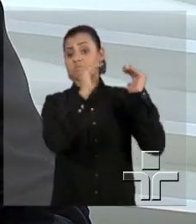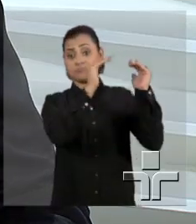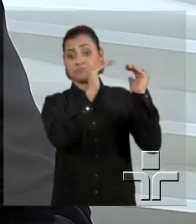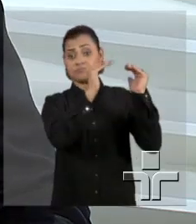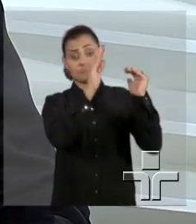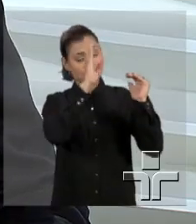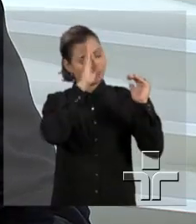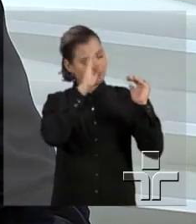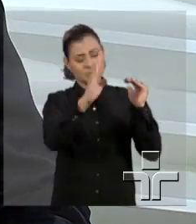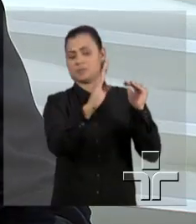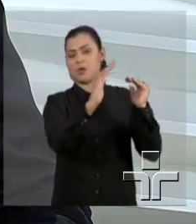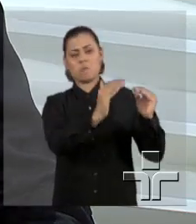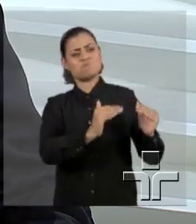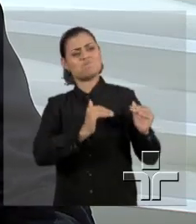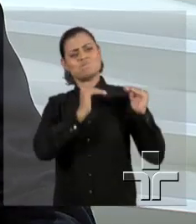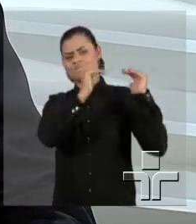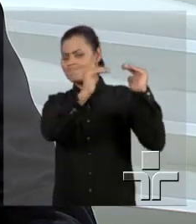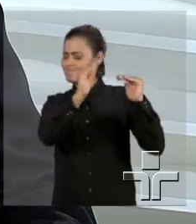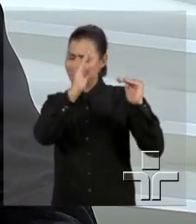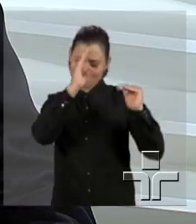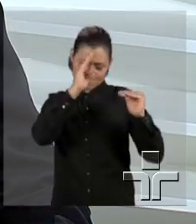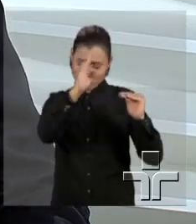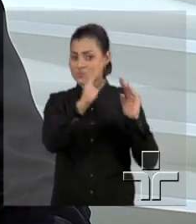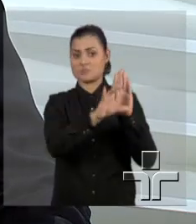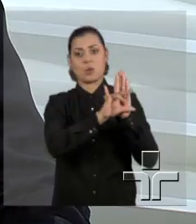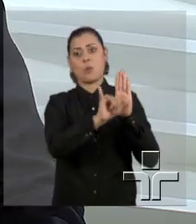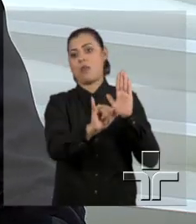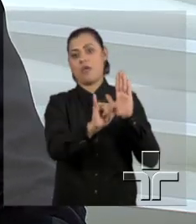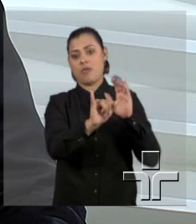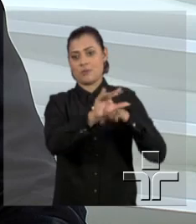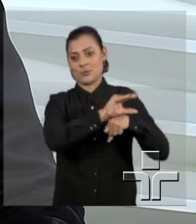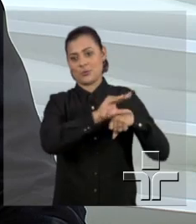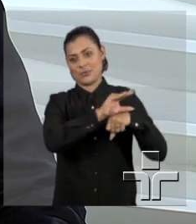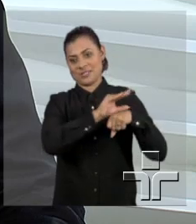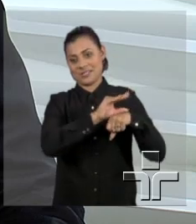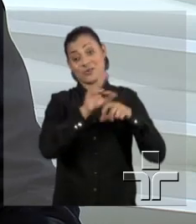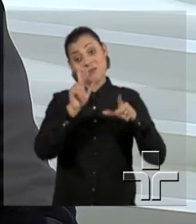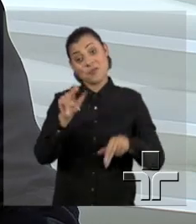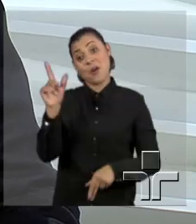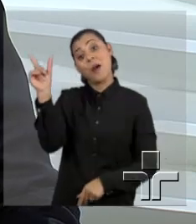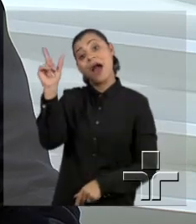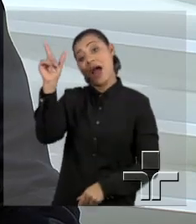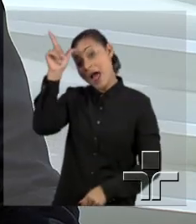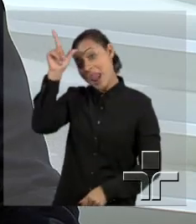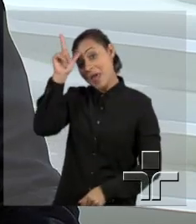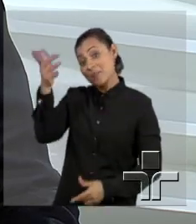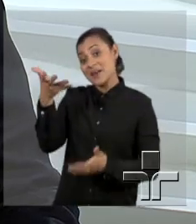a lex máxima, a lei fundamental, como os alemães gostam de dizer.